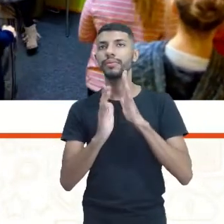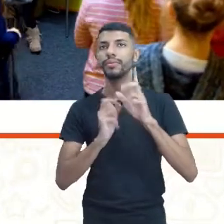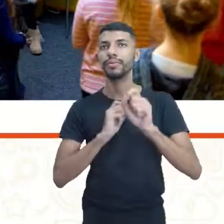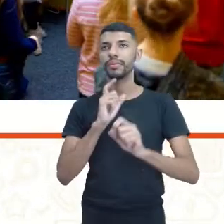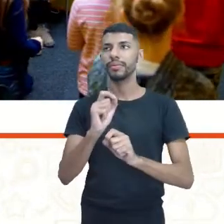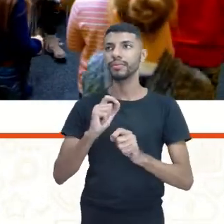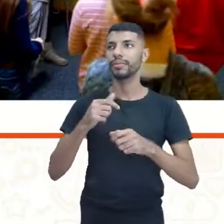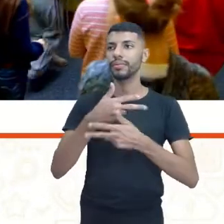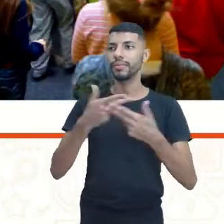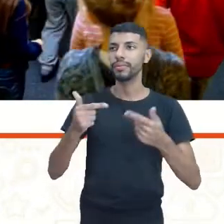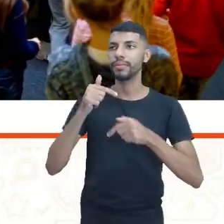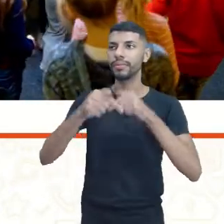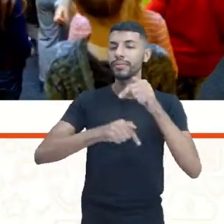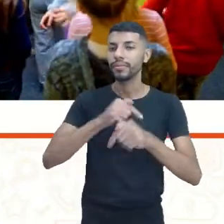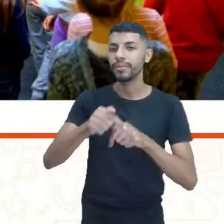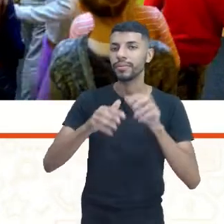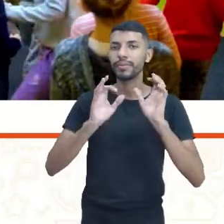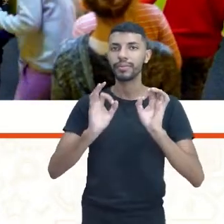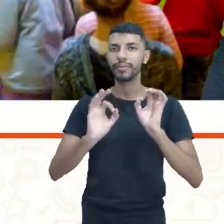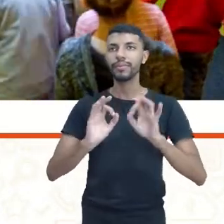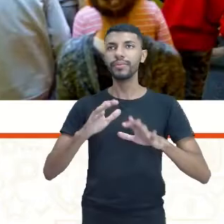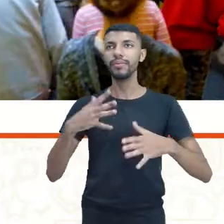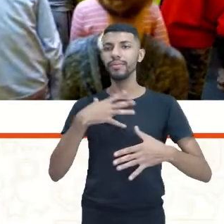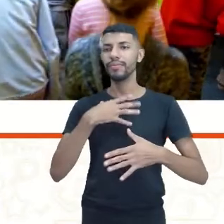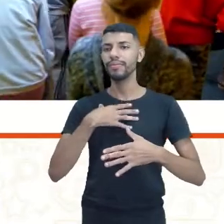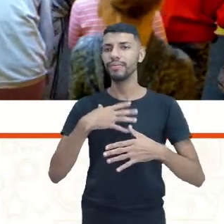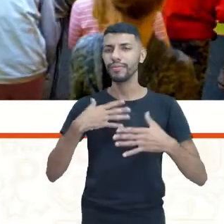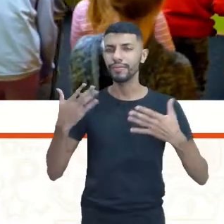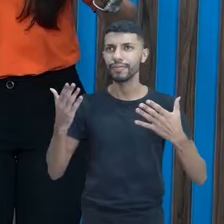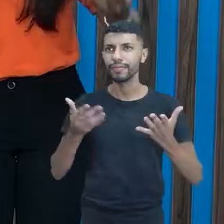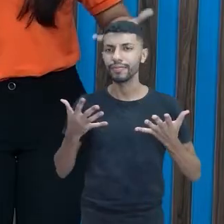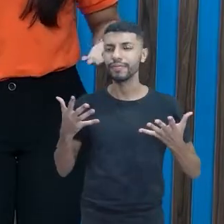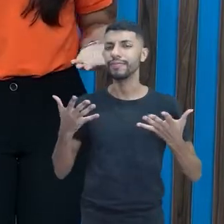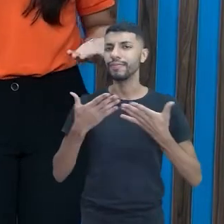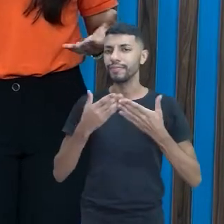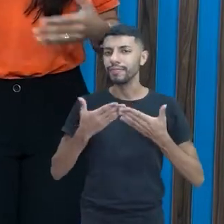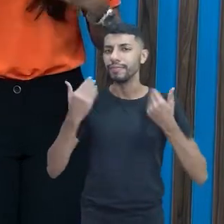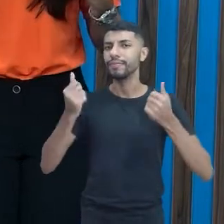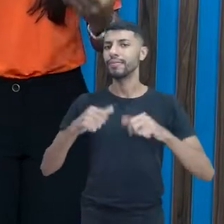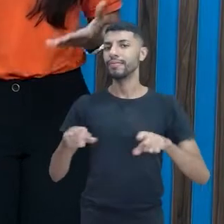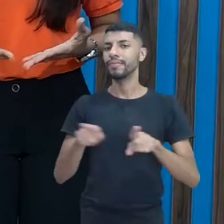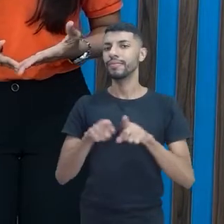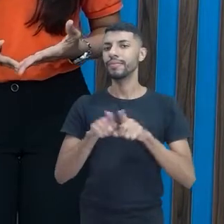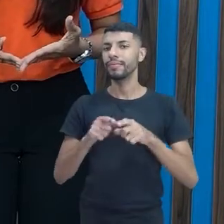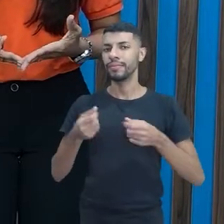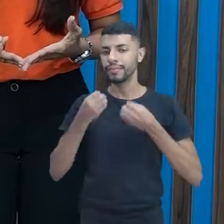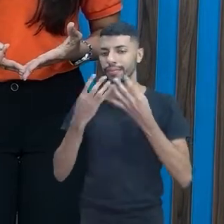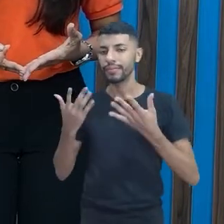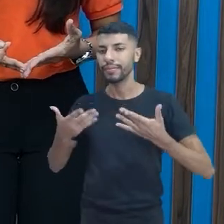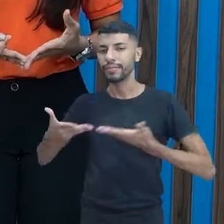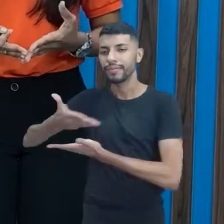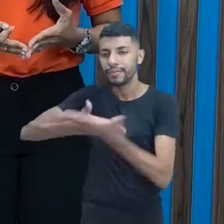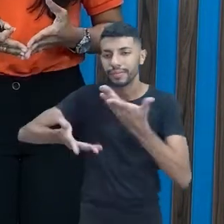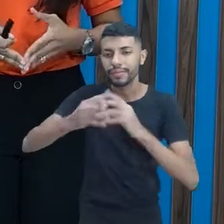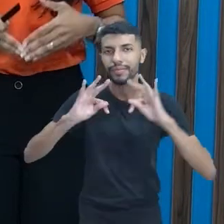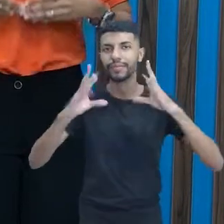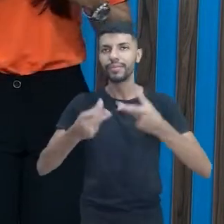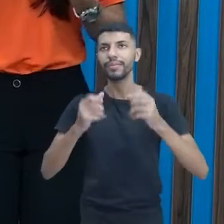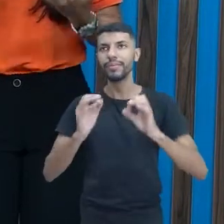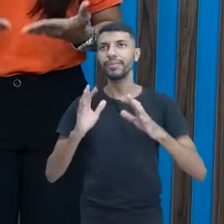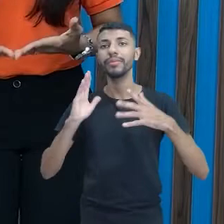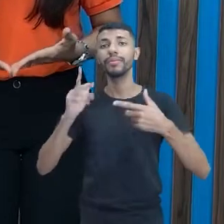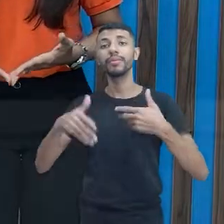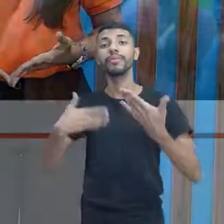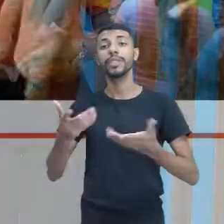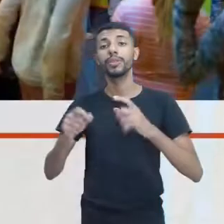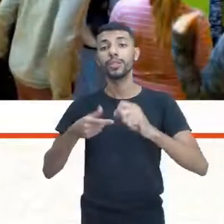coisas funcionem de forma agradável e que flua para todos. Então, eles interrompem de verdade. Então,